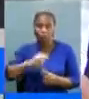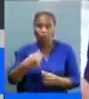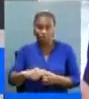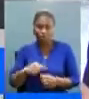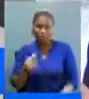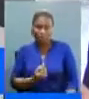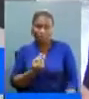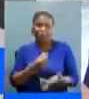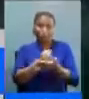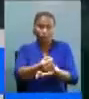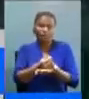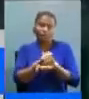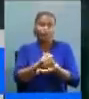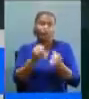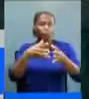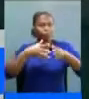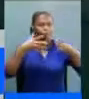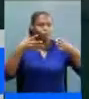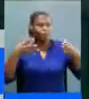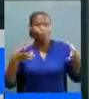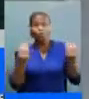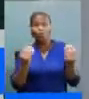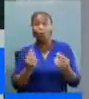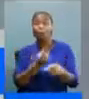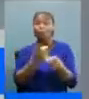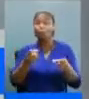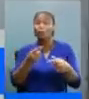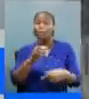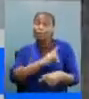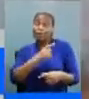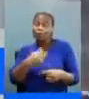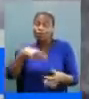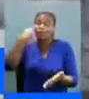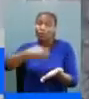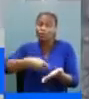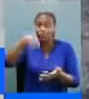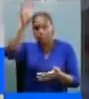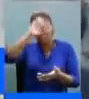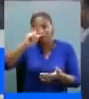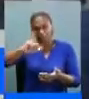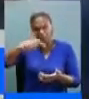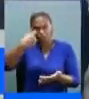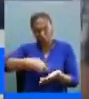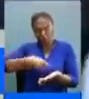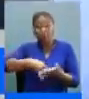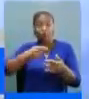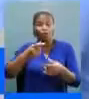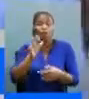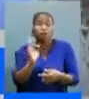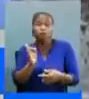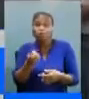está a ser apoiado grandemente porque o privado está a investir, o Estado está a investir através do Fundo de